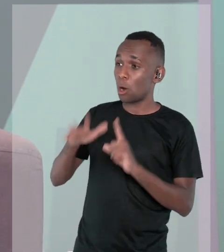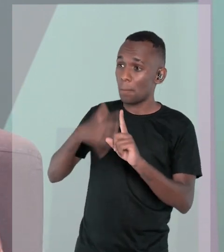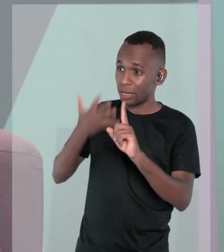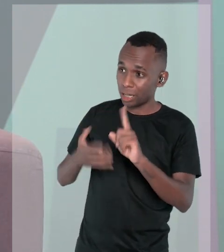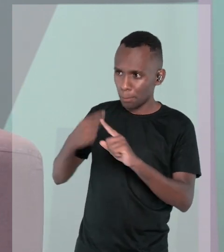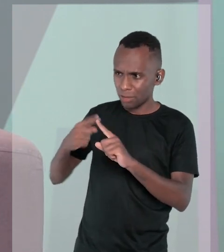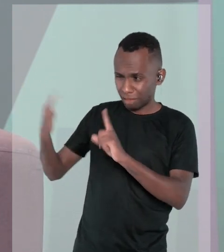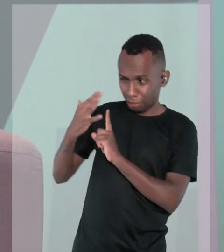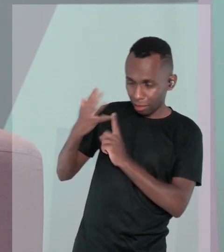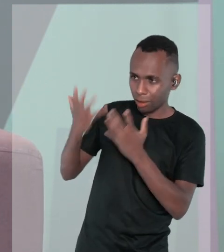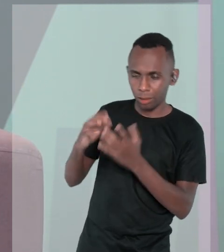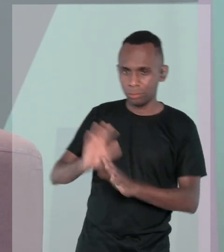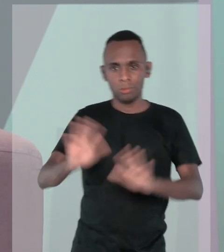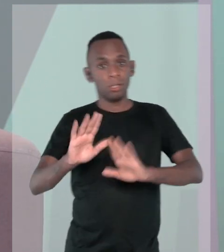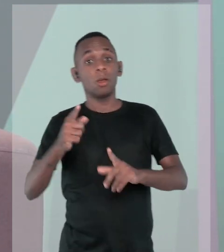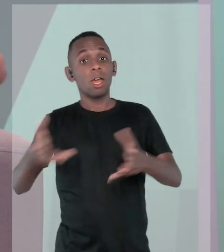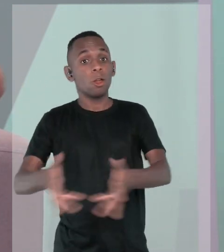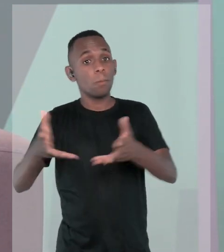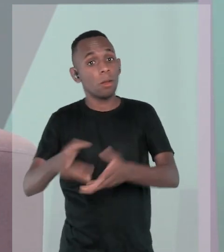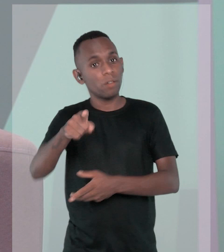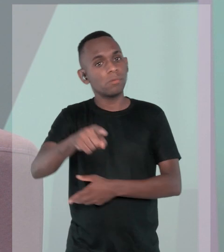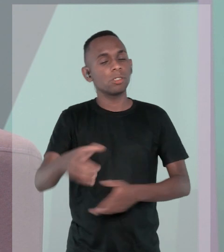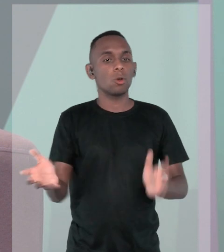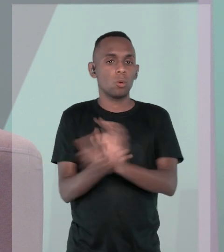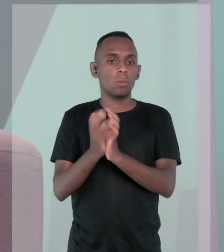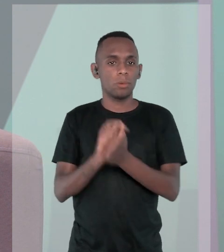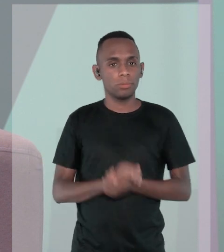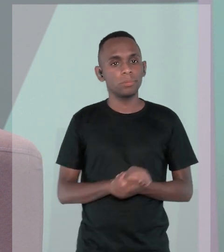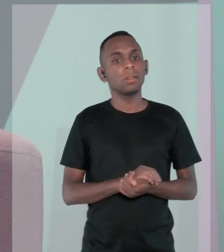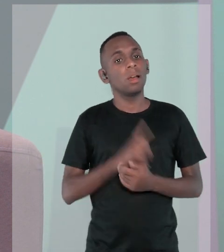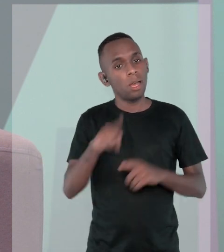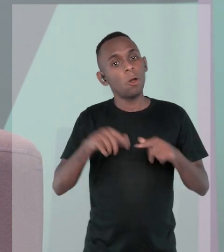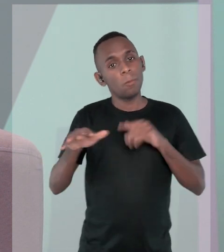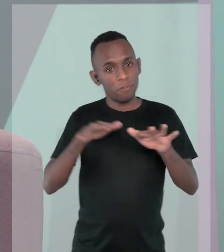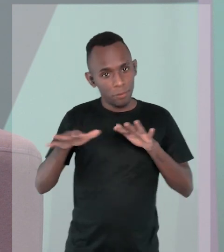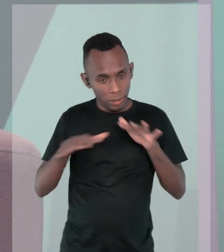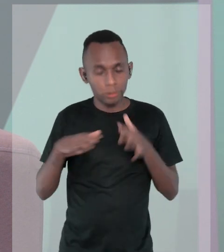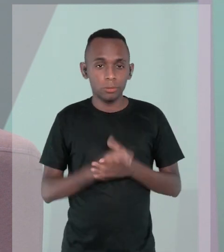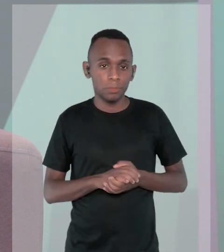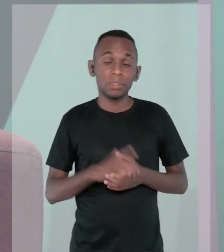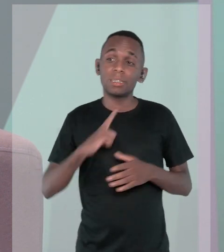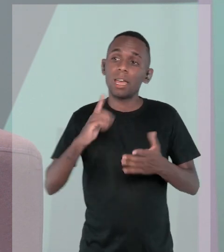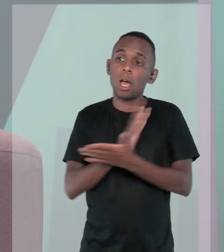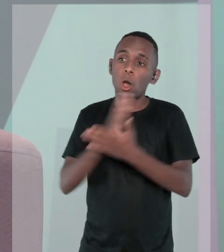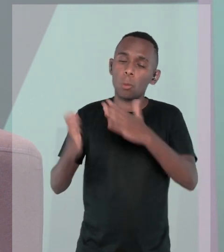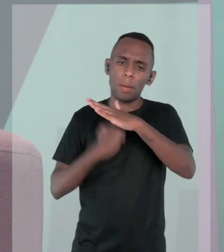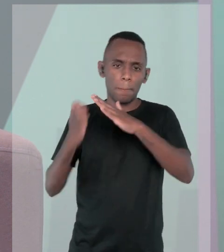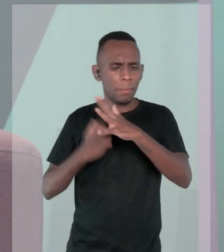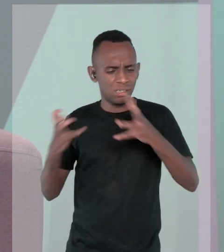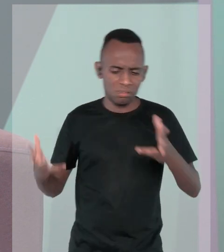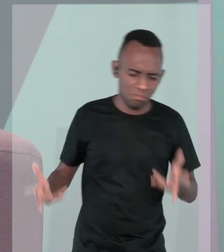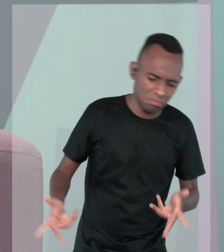você quer me atacar? Eu falei, não, porque eu quero provocar seu time. É esse o movimento. Tem empresas que estão dando um show